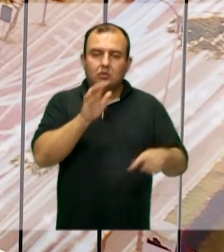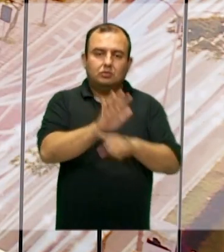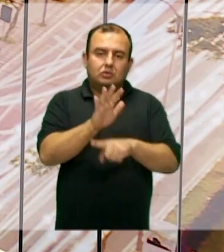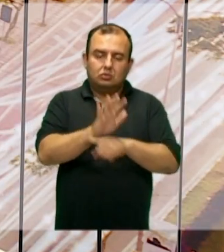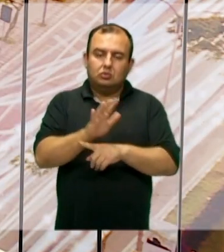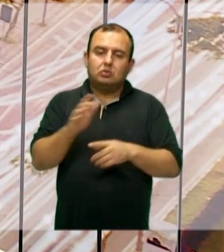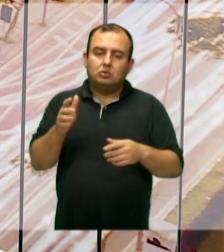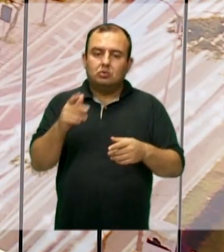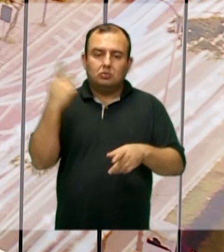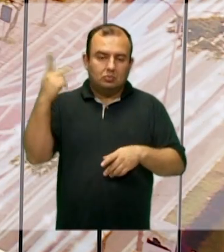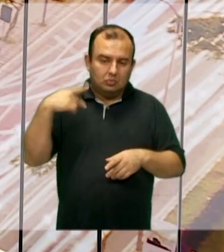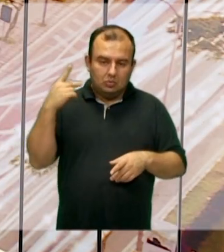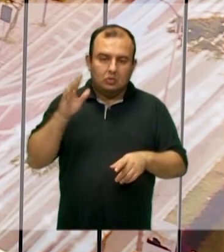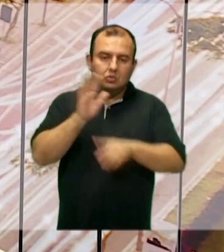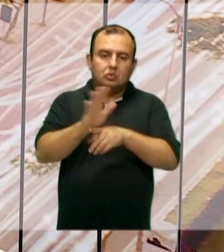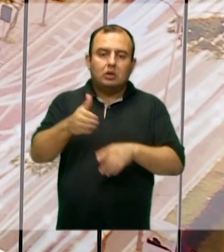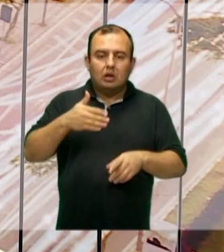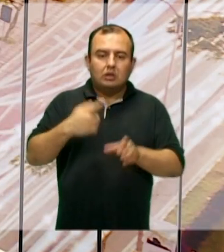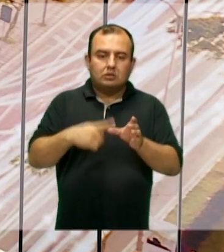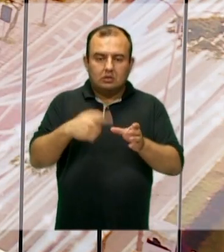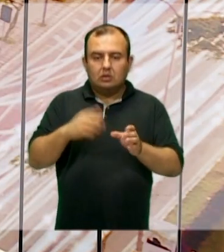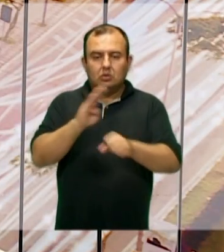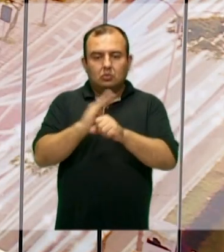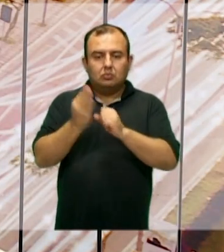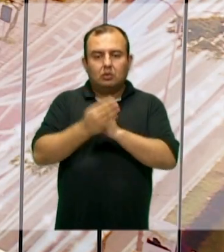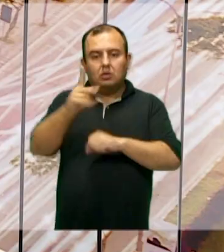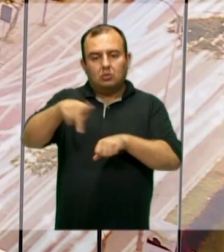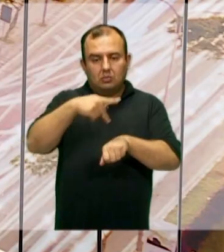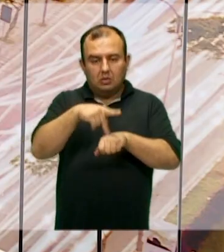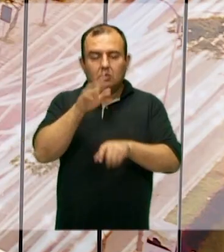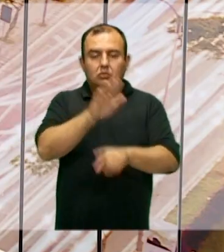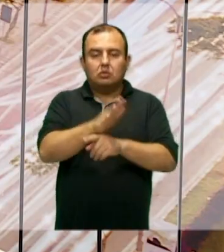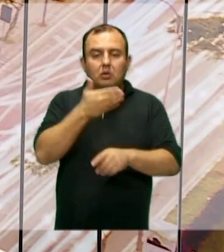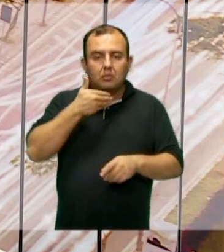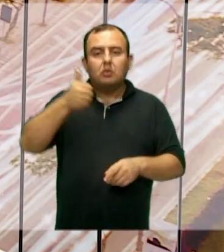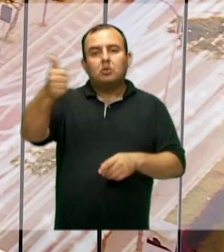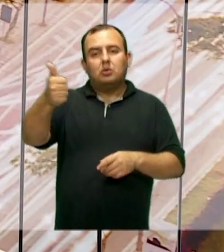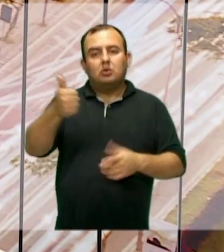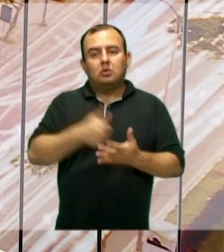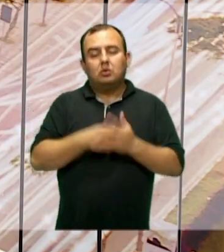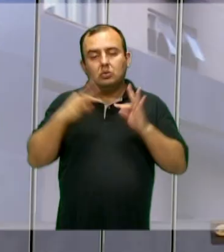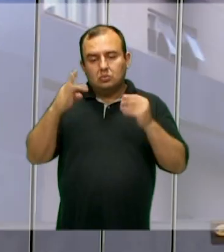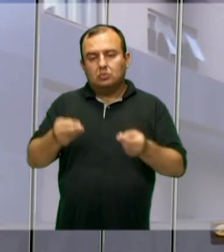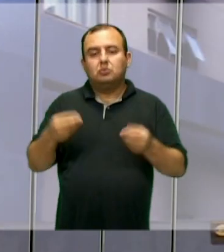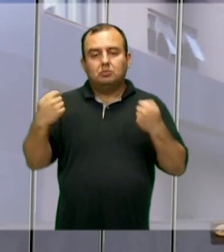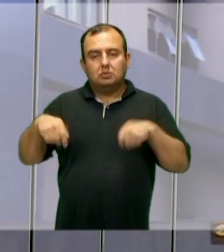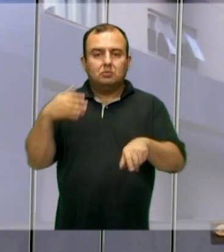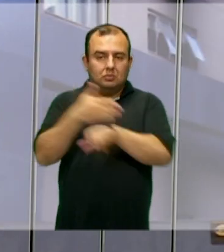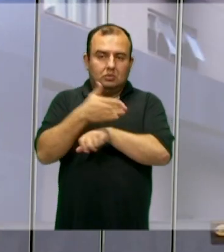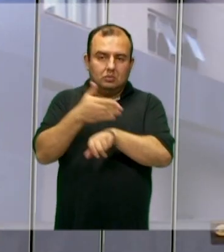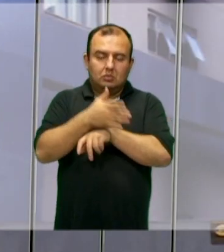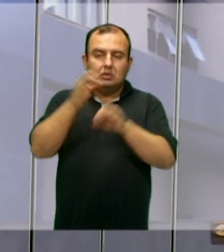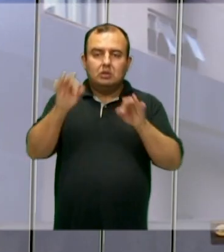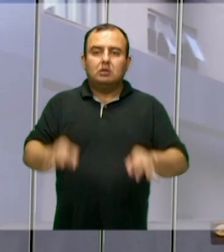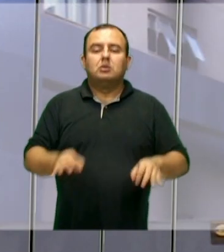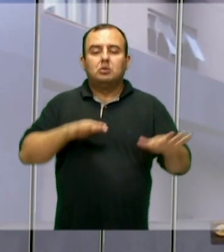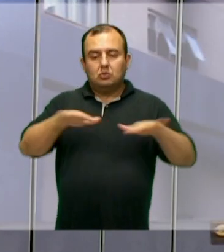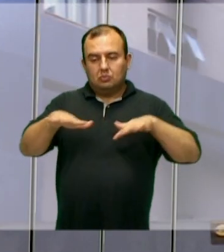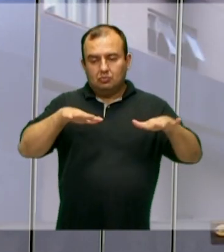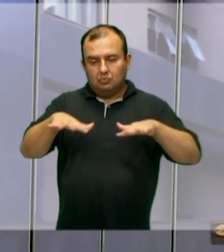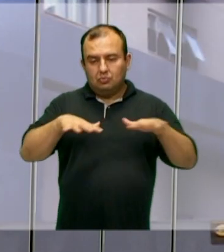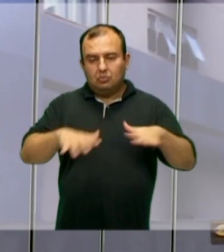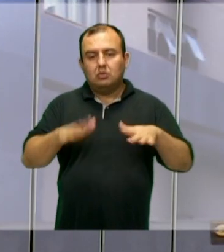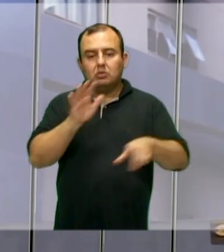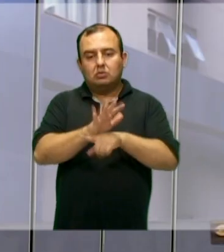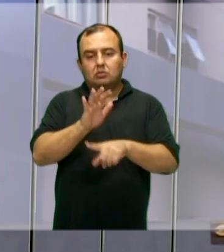bem querendo melhorar a cidade, o bairro, o país. Então, todos têm que participar justamente para ajudar esse movimento